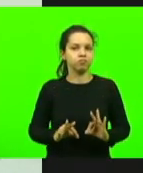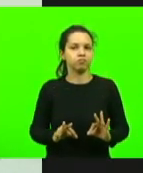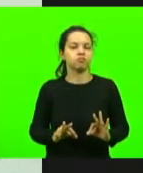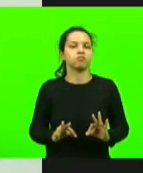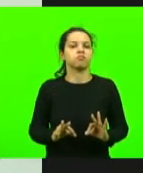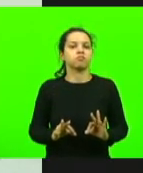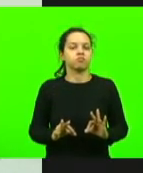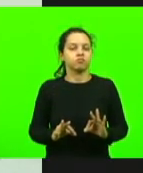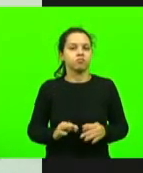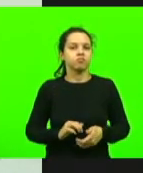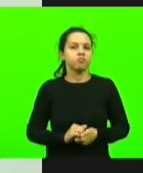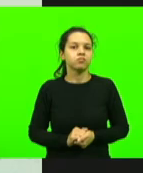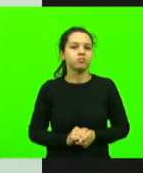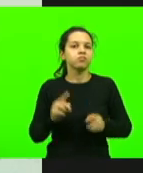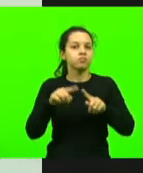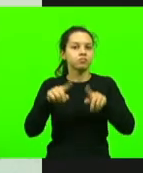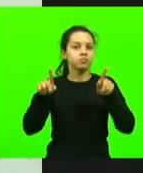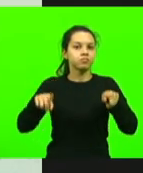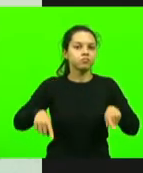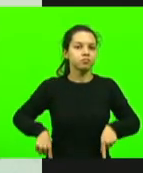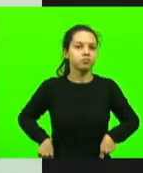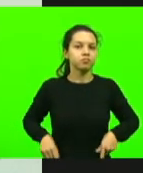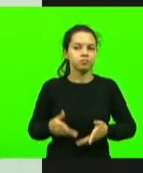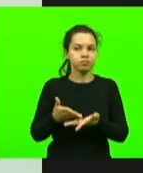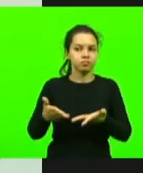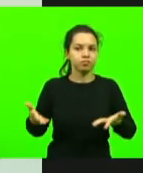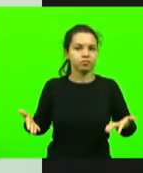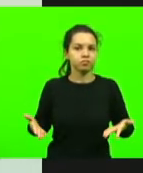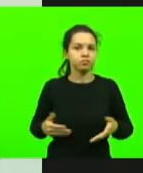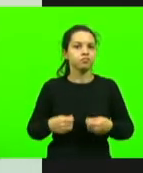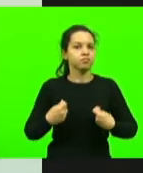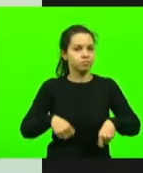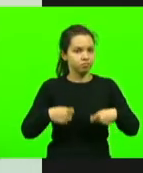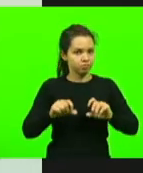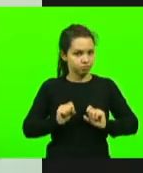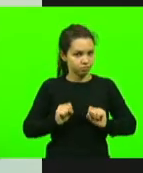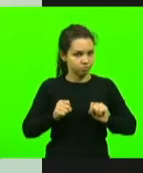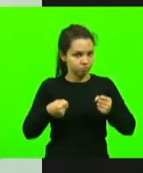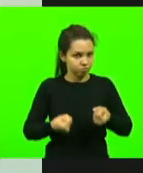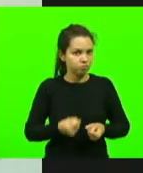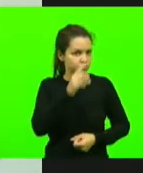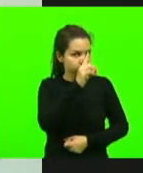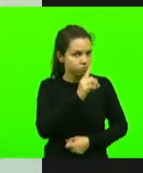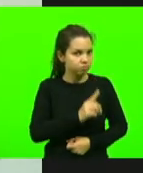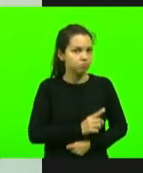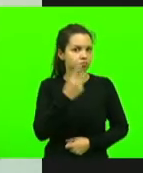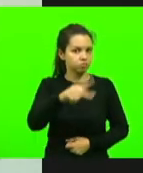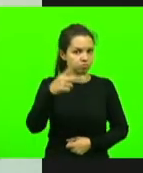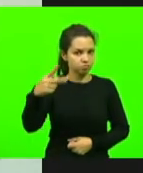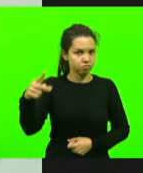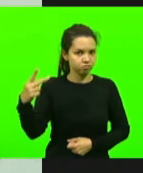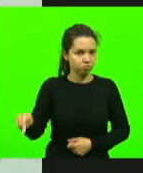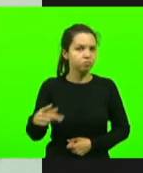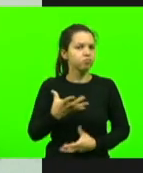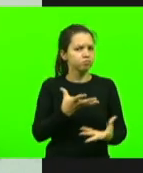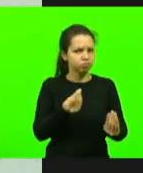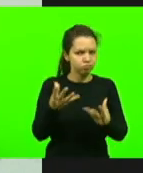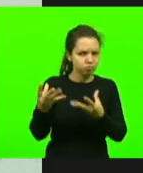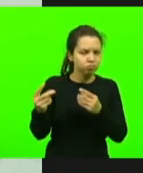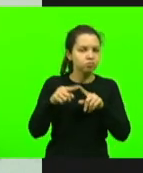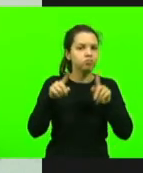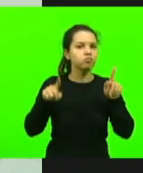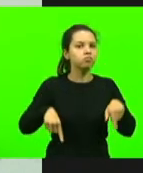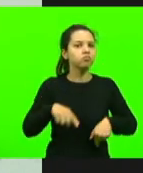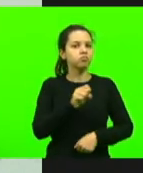é o servidores É tem que defender os seus direitos ah e tem muito servidor em